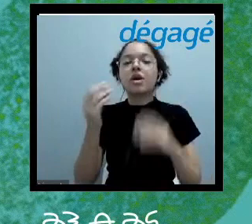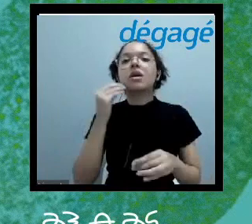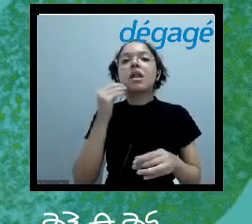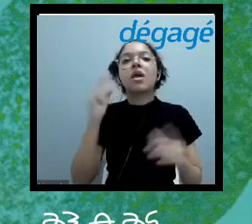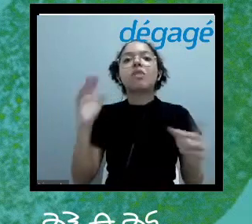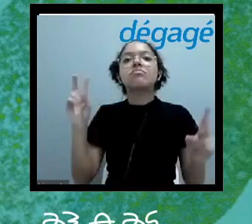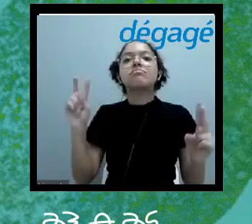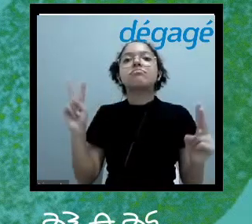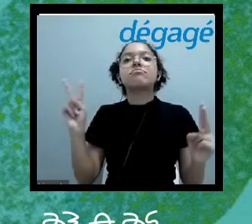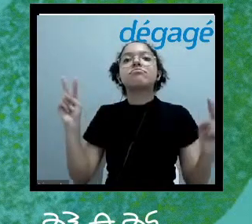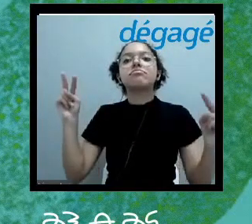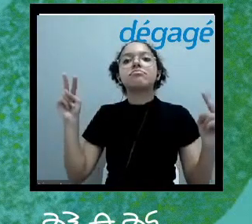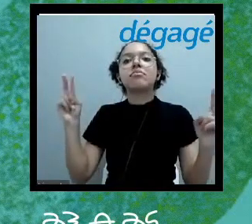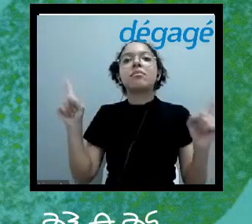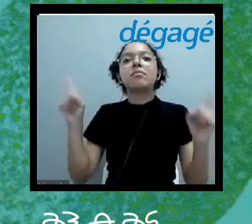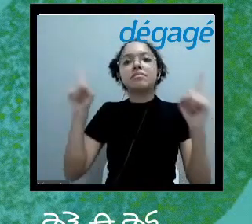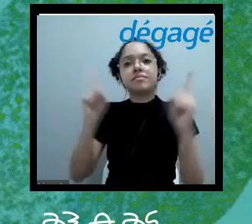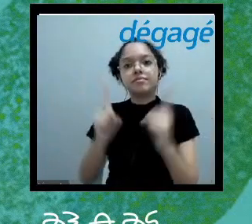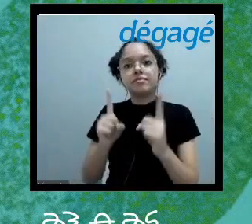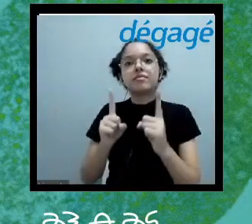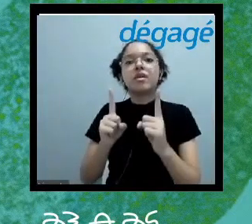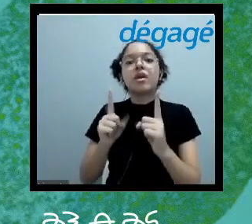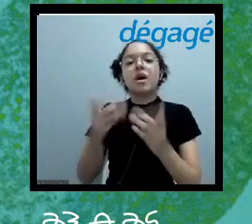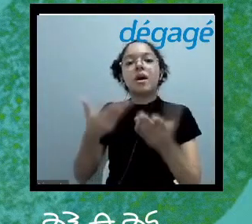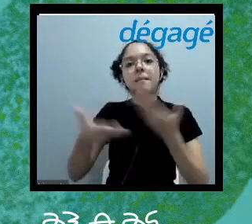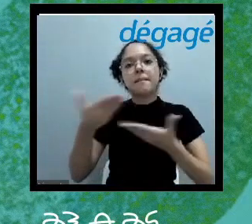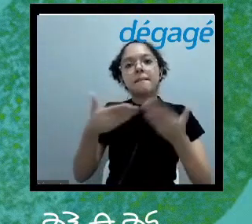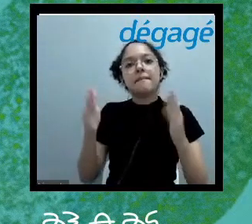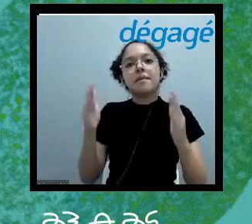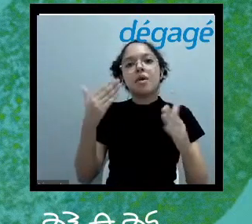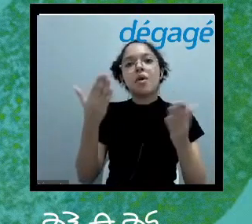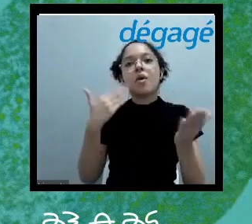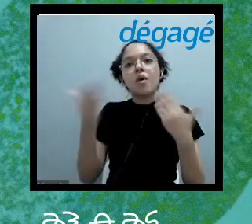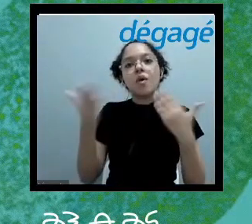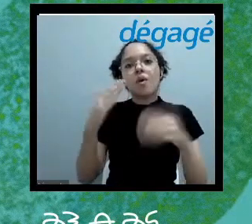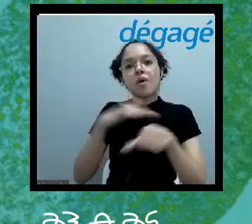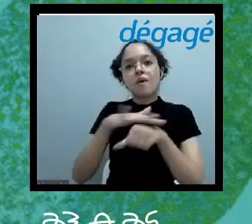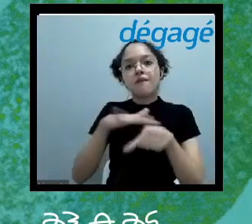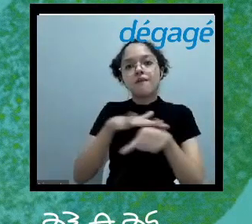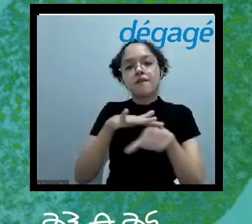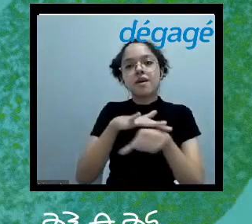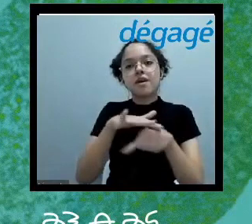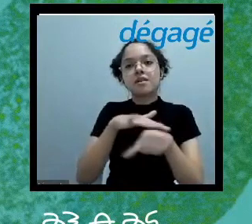mas às vezes você conversar, você acolhe